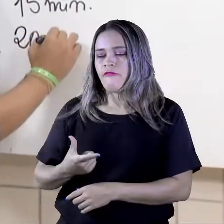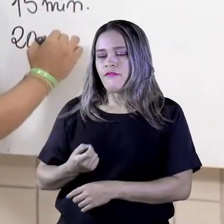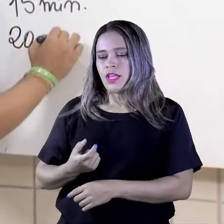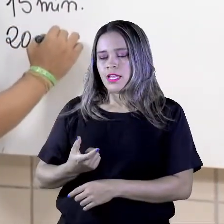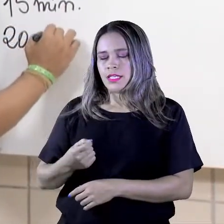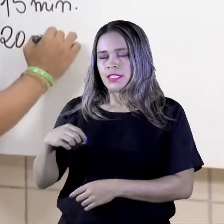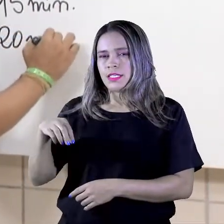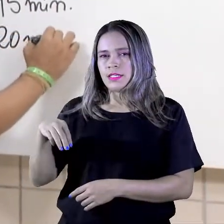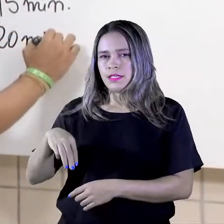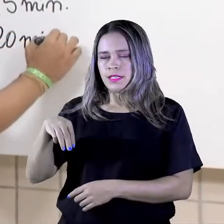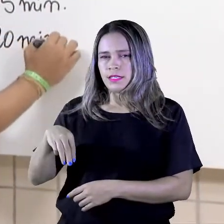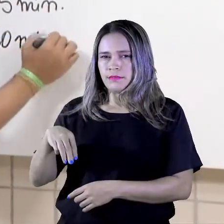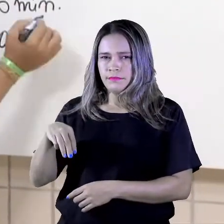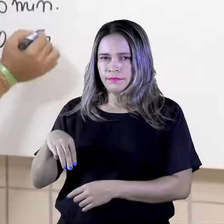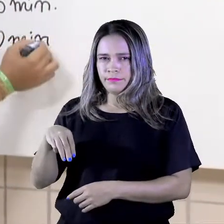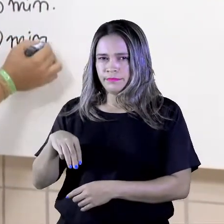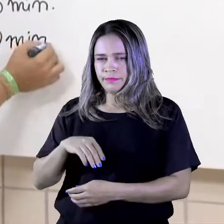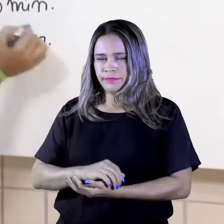20